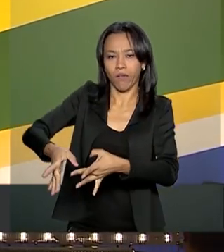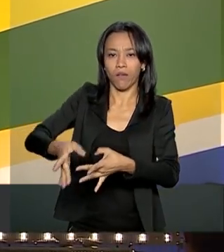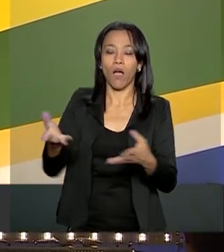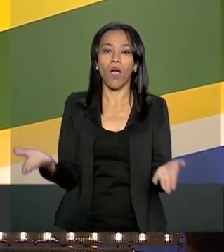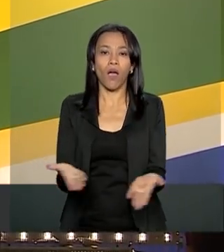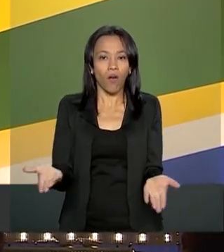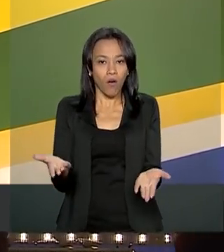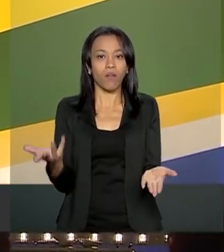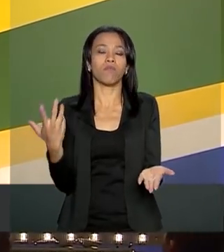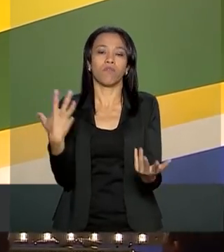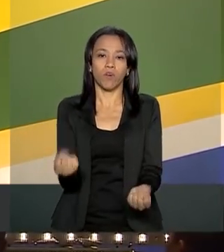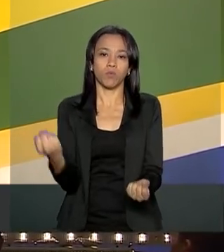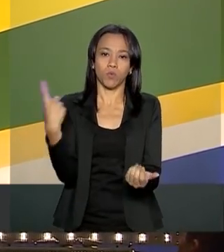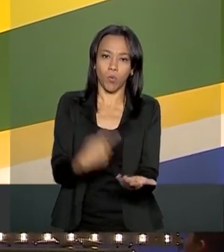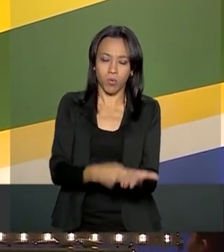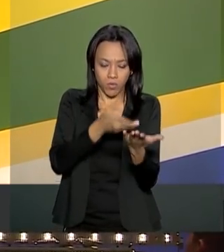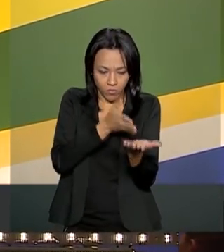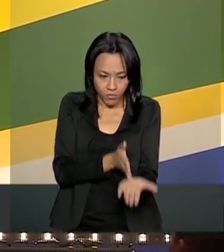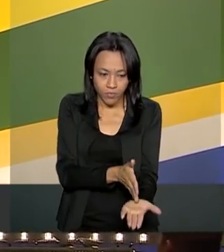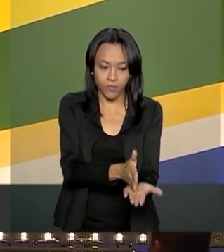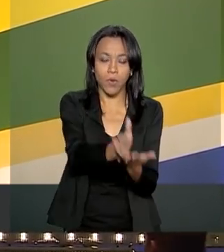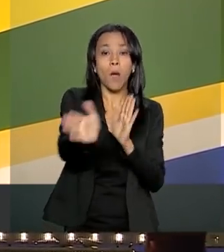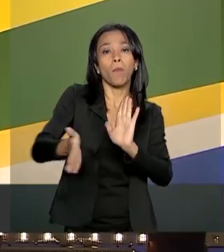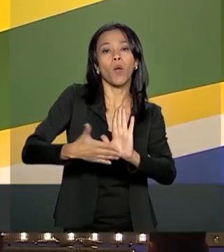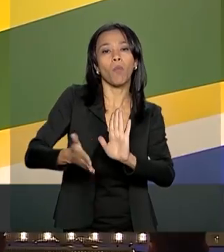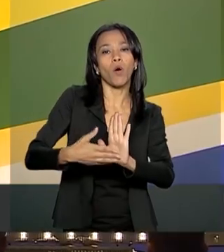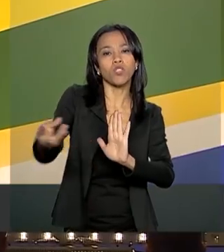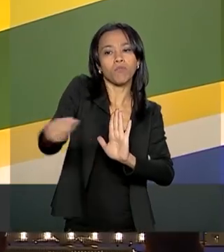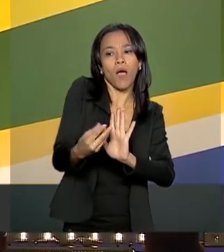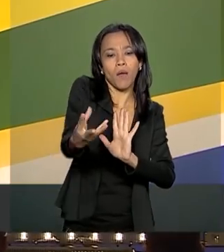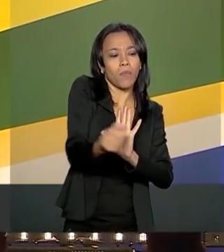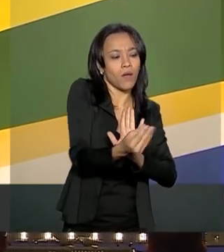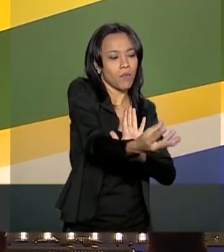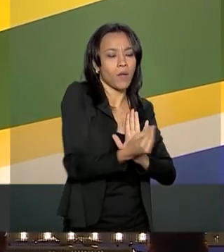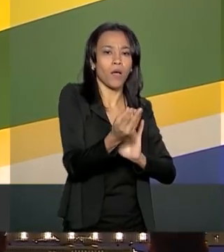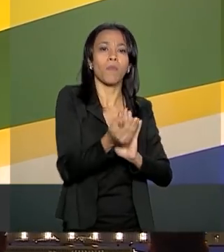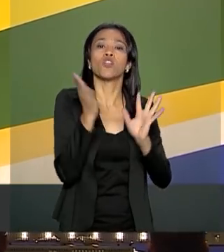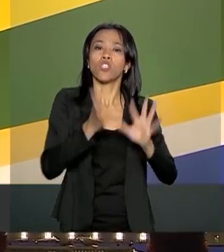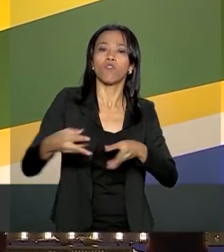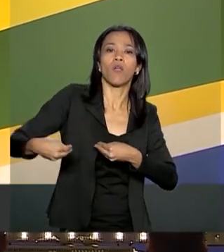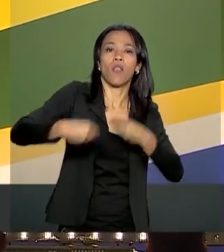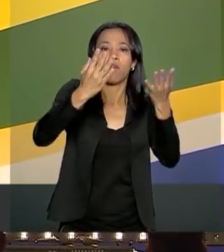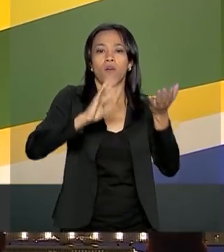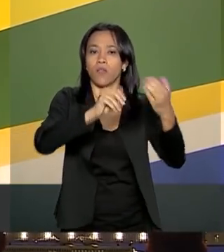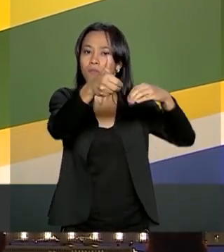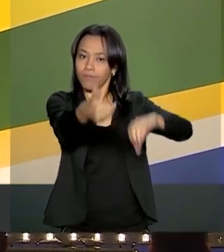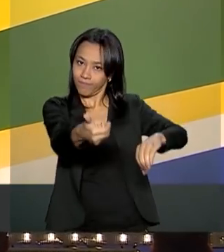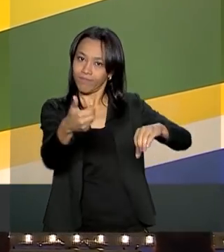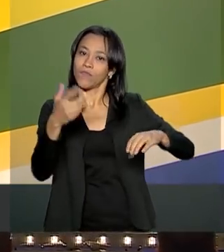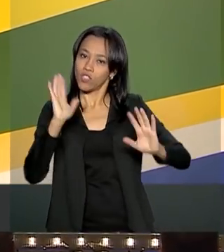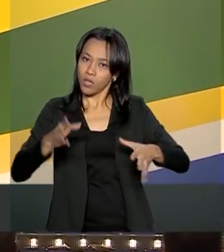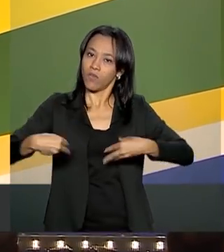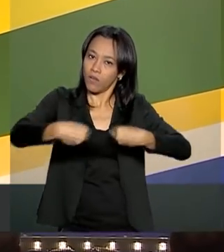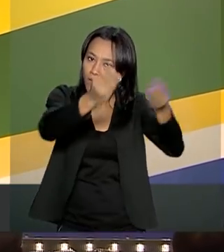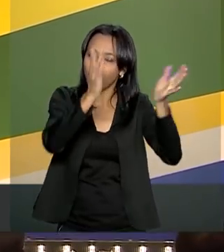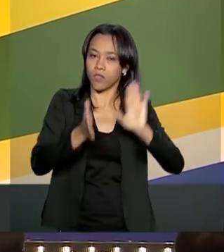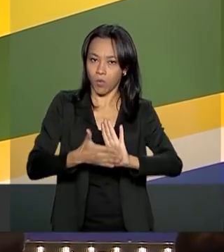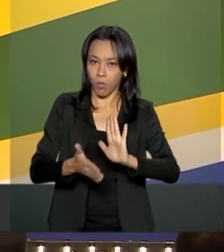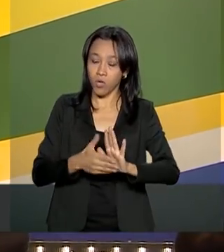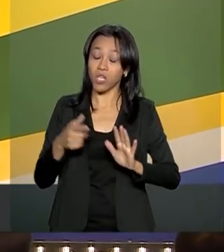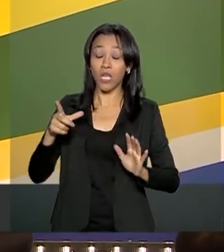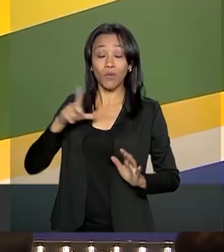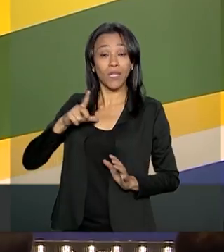parte. Propostas foram encaminhadas ao parlamento. Tenho certeza que o nosso parlamento, com a